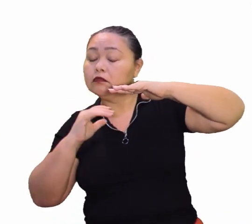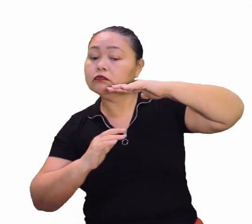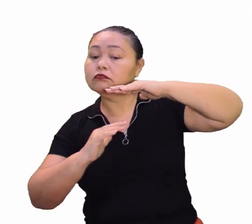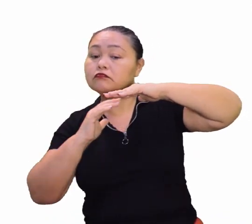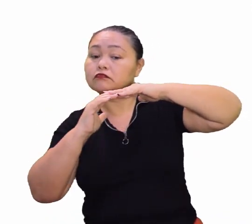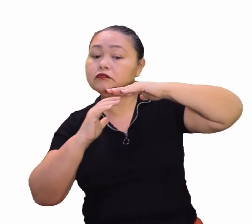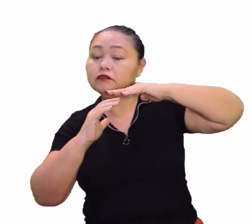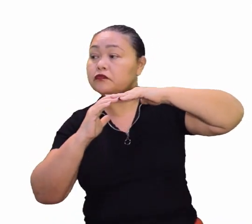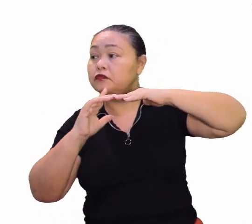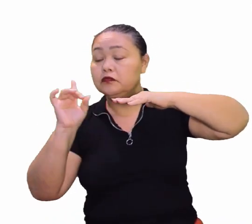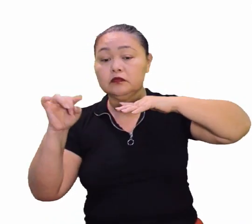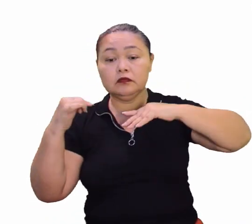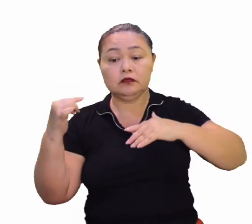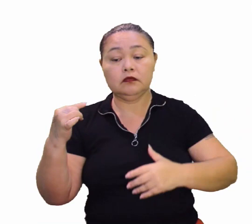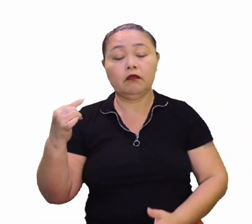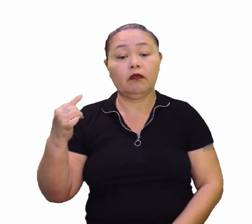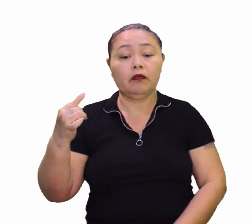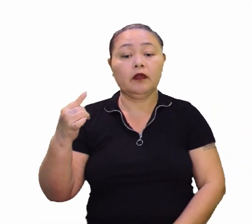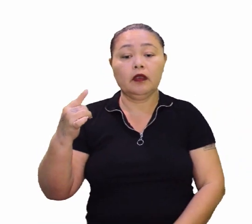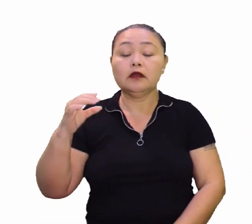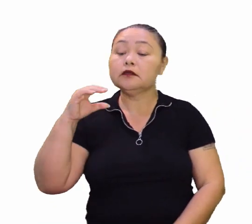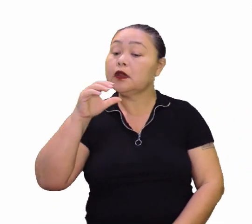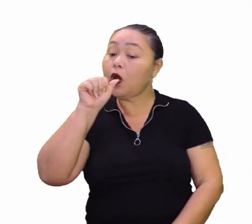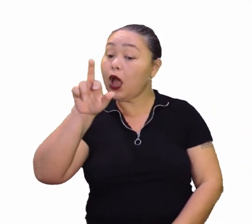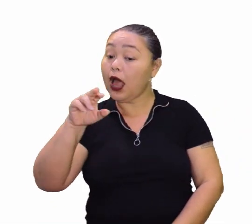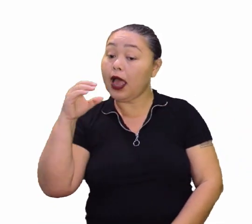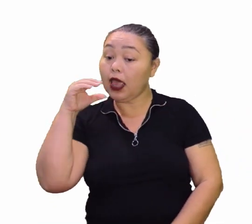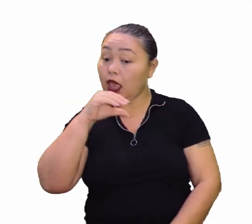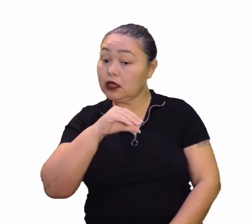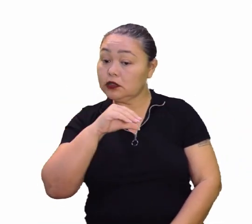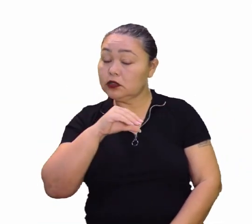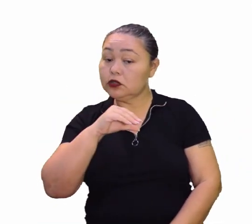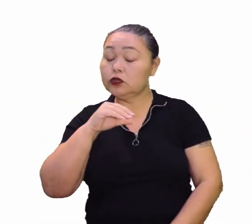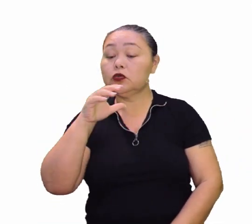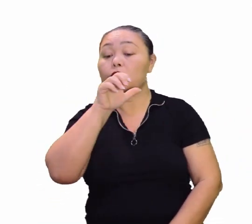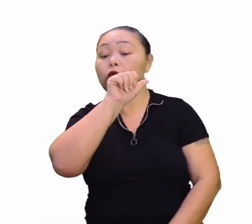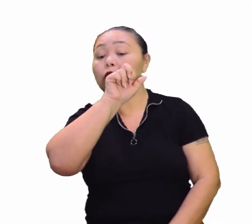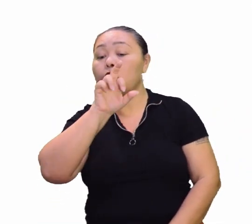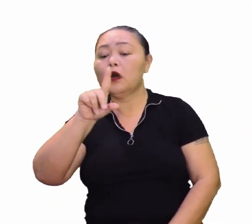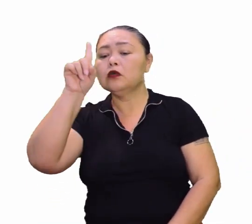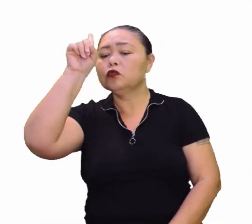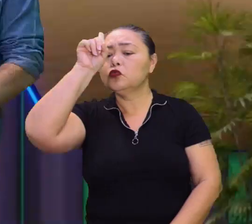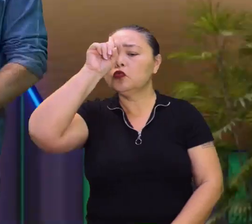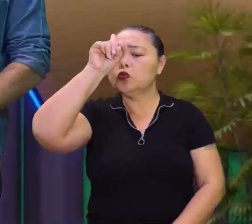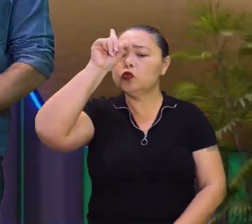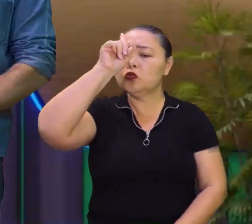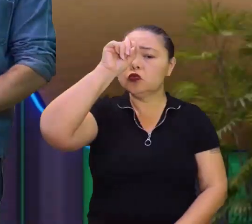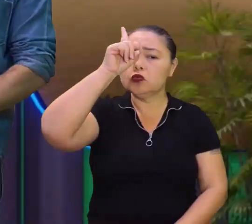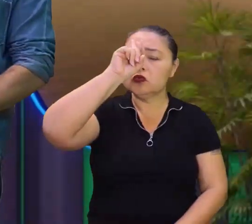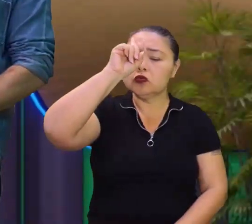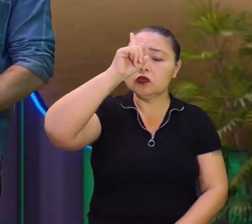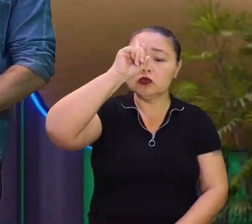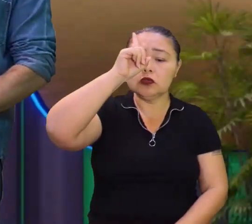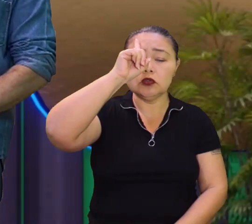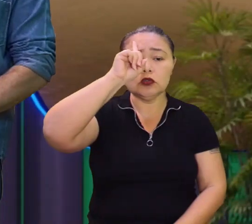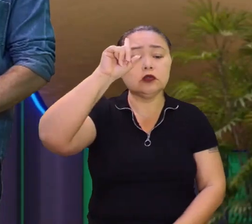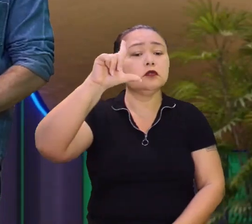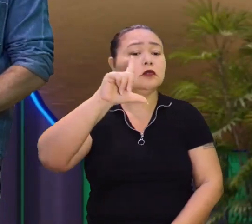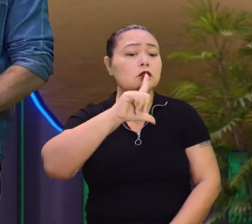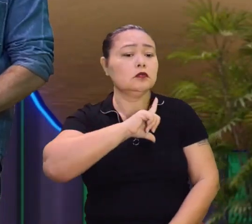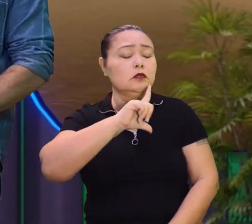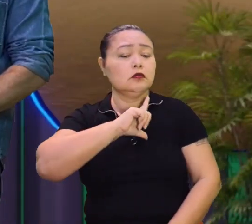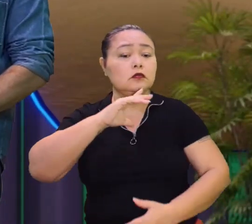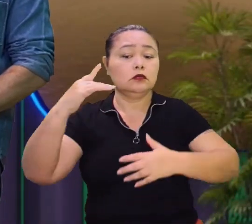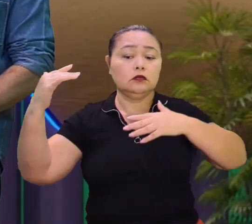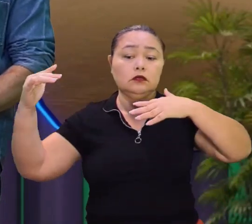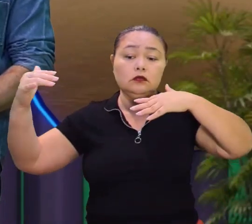sendo comprometido. E esse ar quente, vale a pena lembrar o seguinte, ó, todos os dias a gente sabe que nós temos